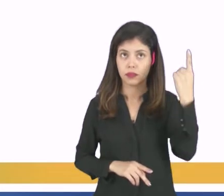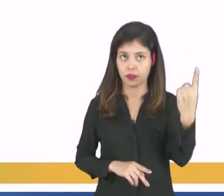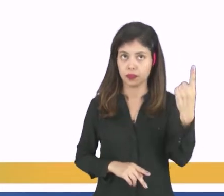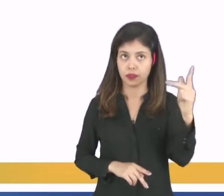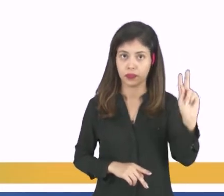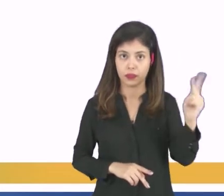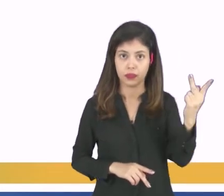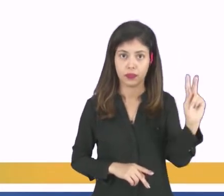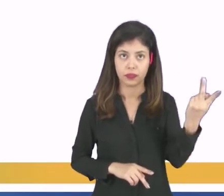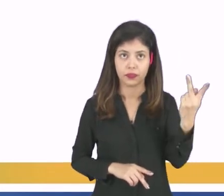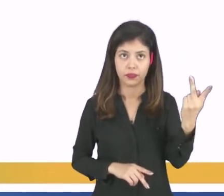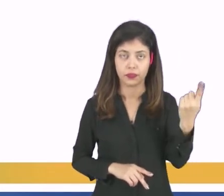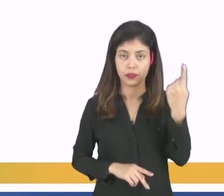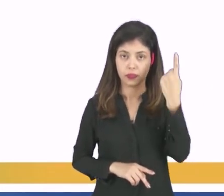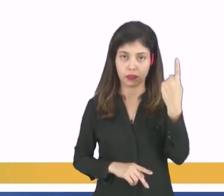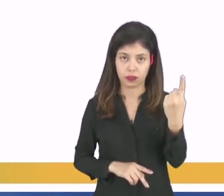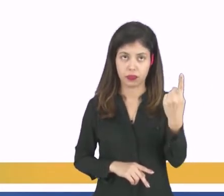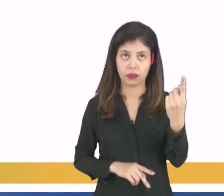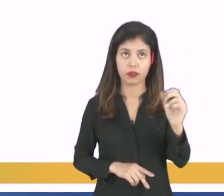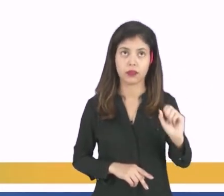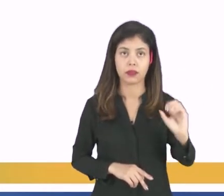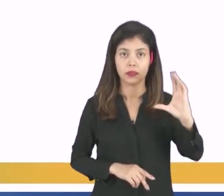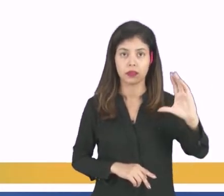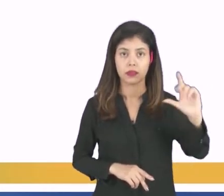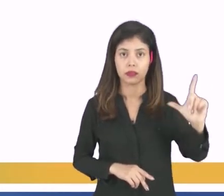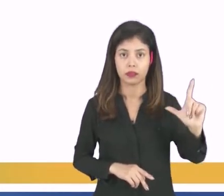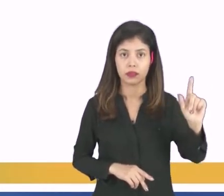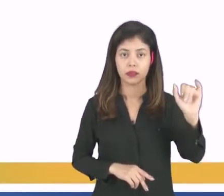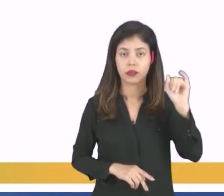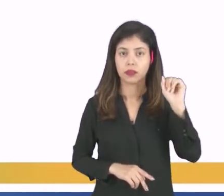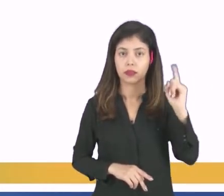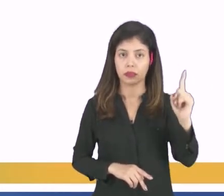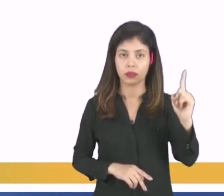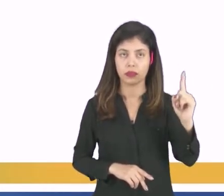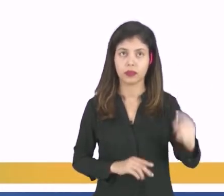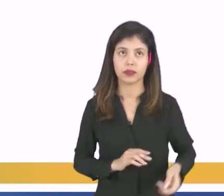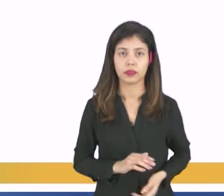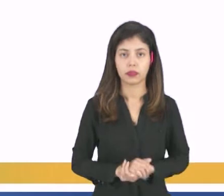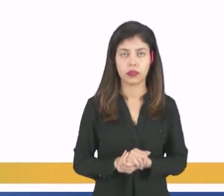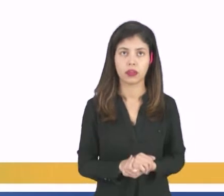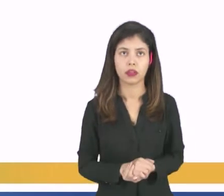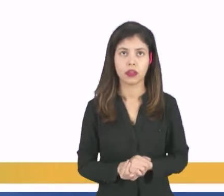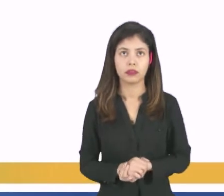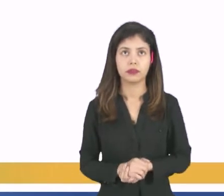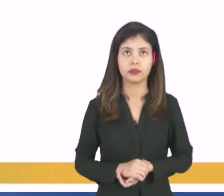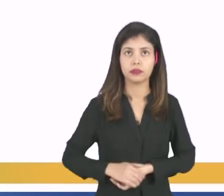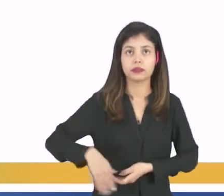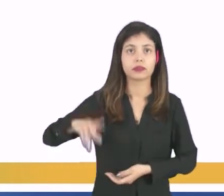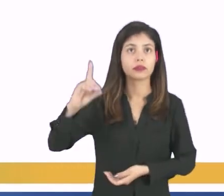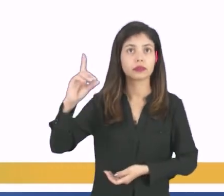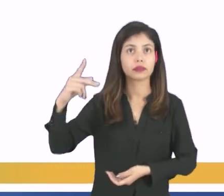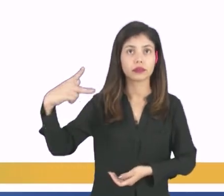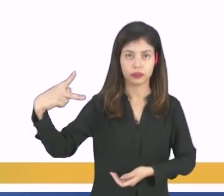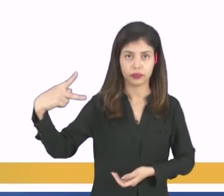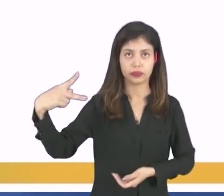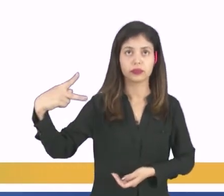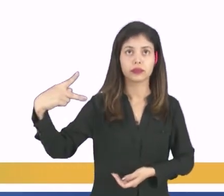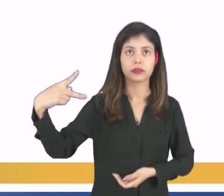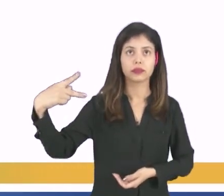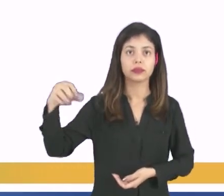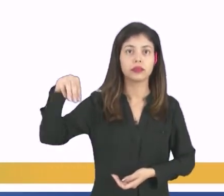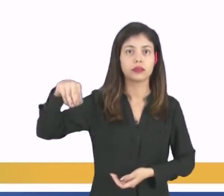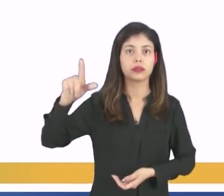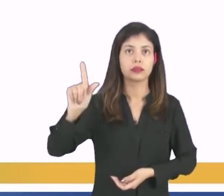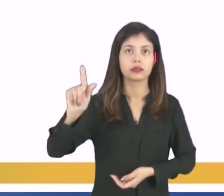tem um, o hidrogênio só tem um, e o cloro só tem um. Lado dos produtos,